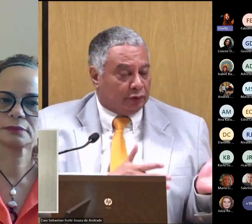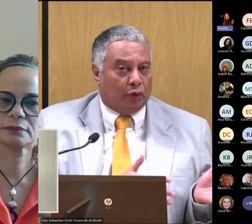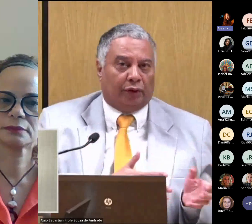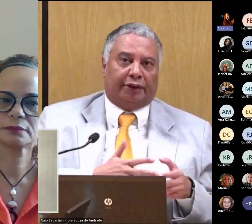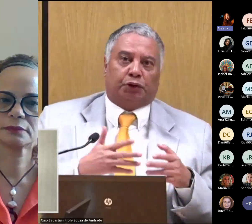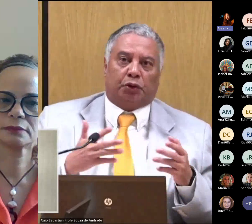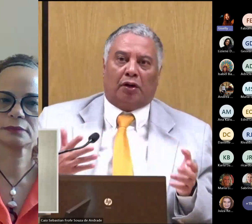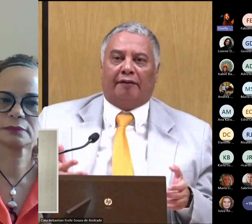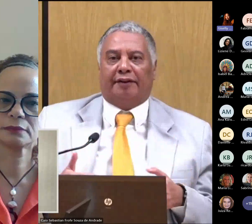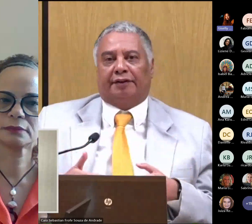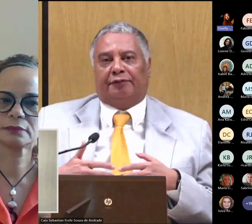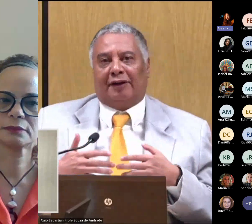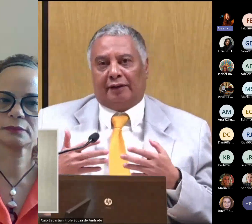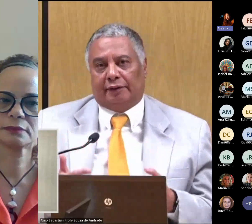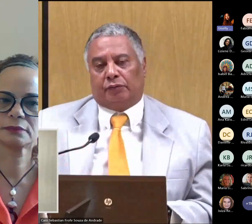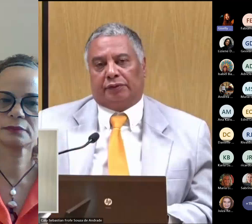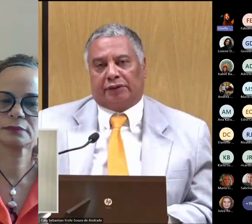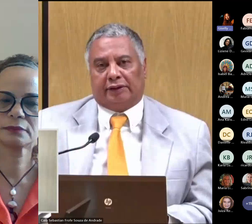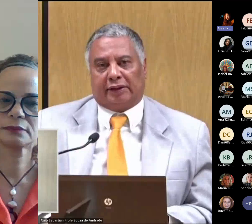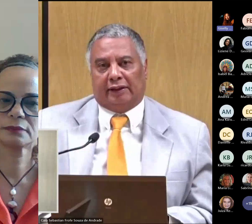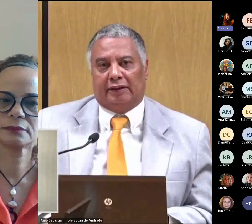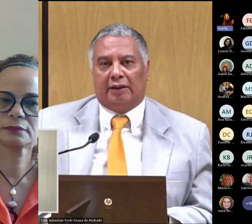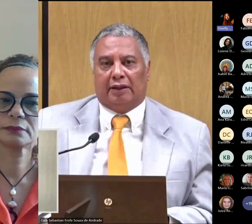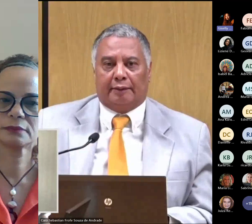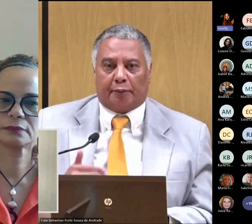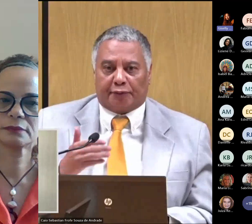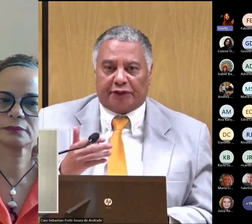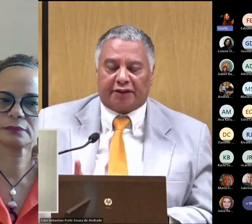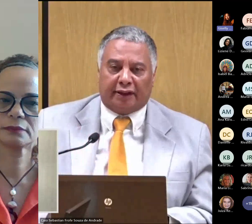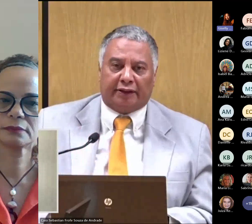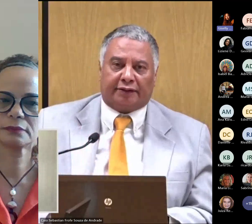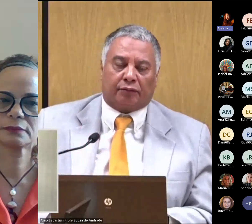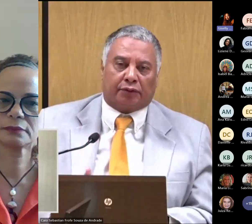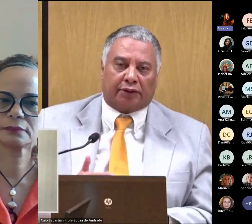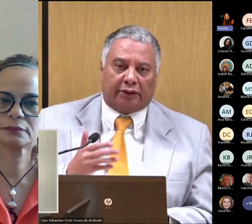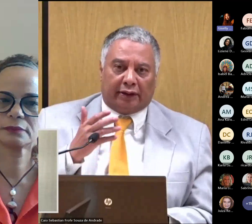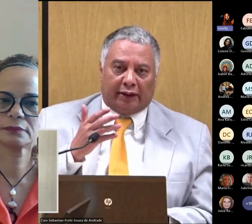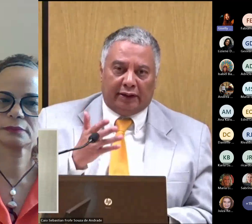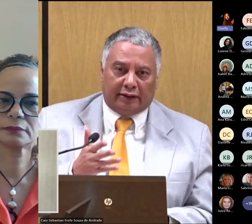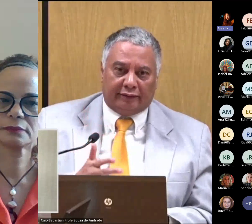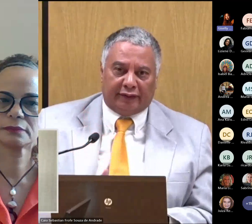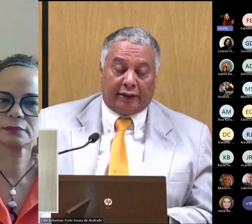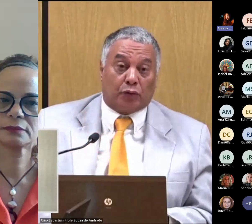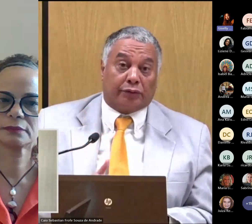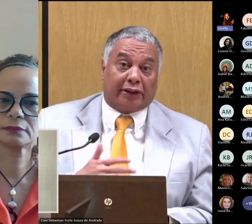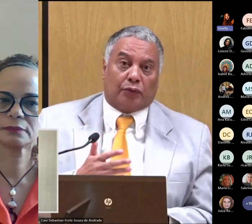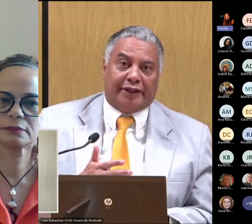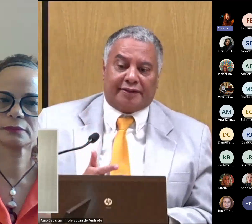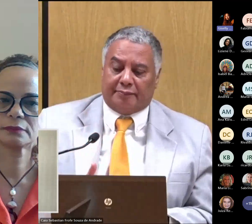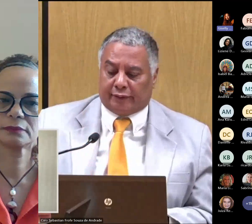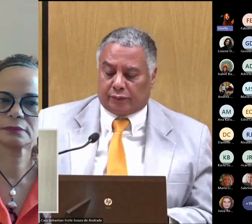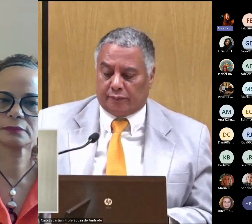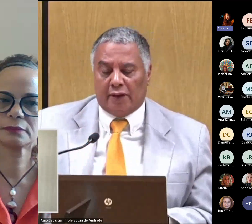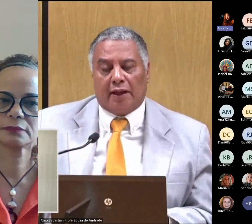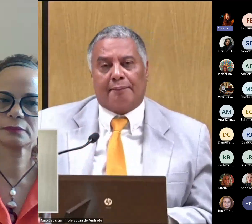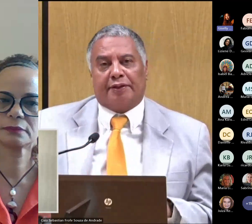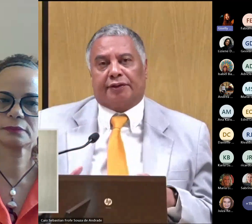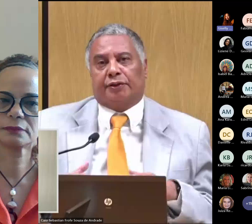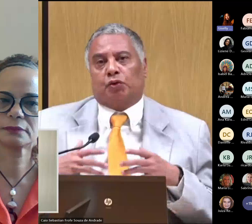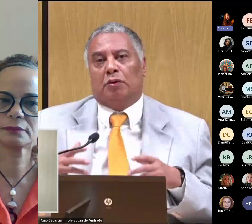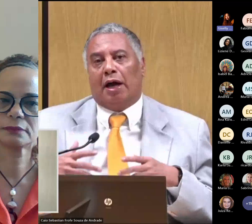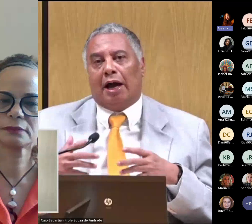servidoras jovens e falando com tanta eh proficiência com tanta envergadura com tanto conhecimento